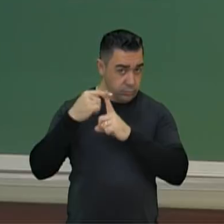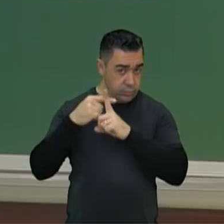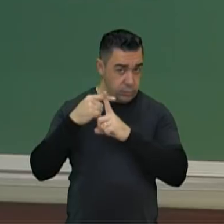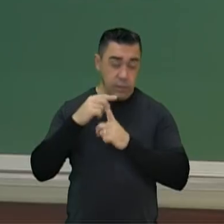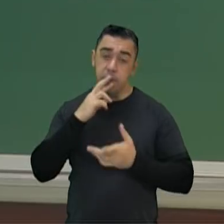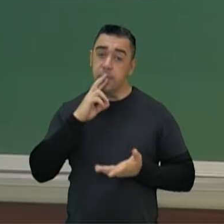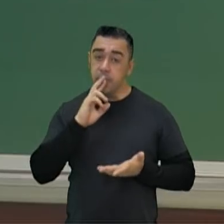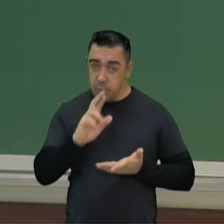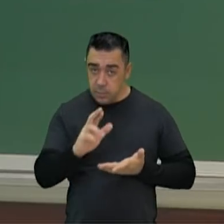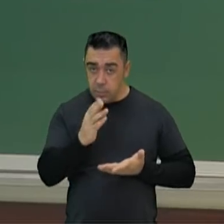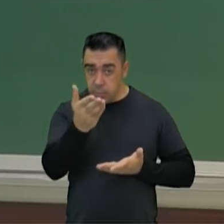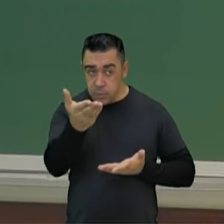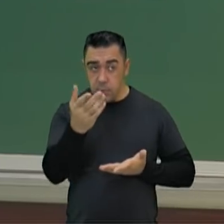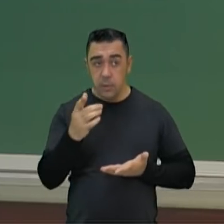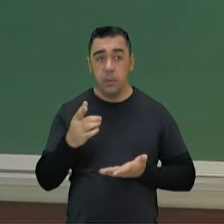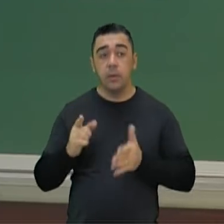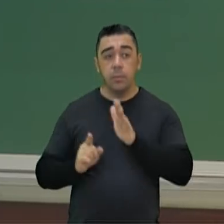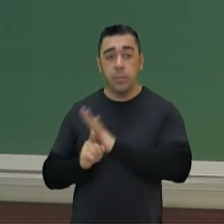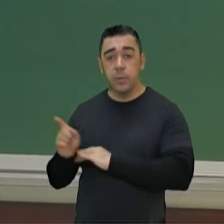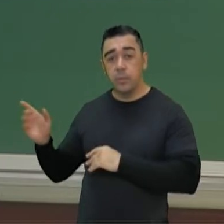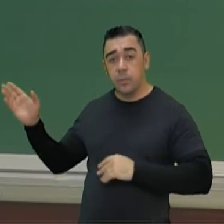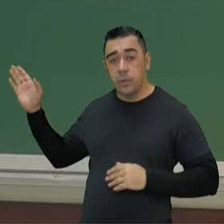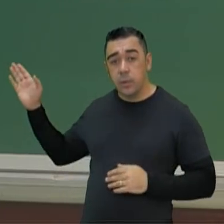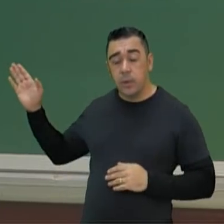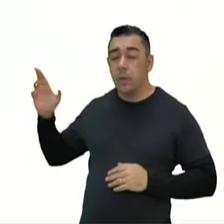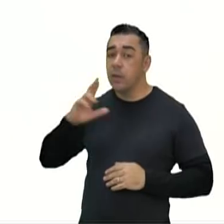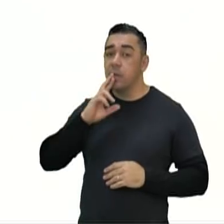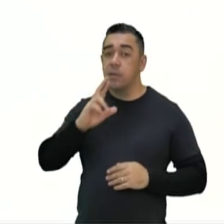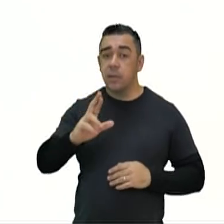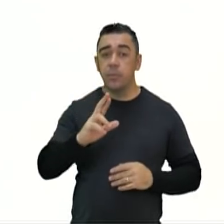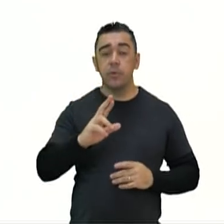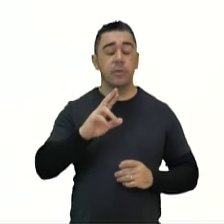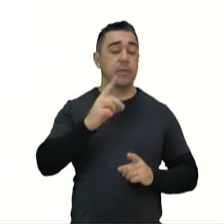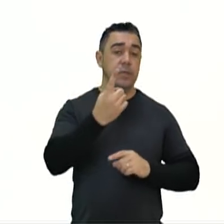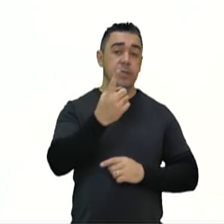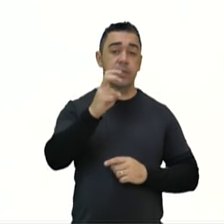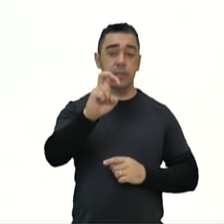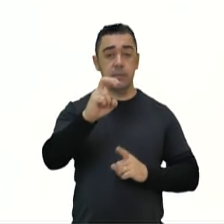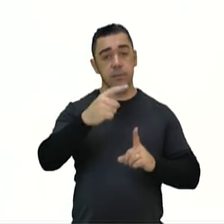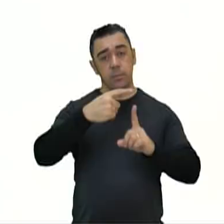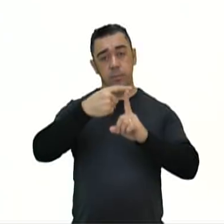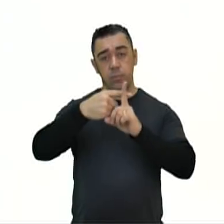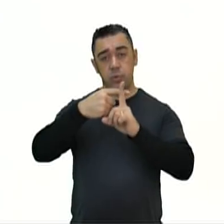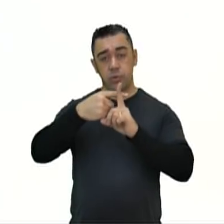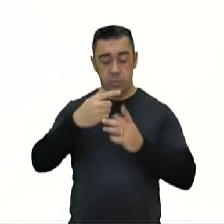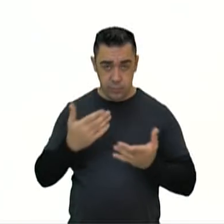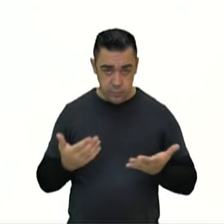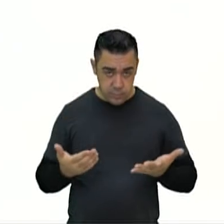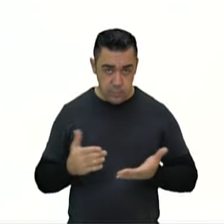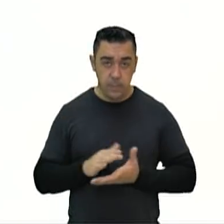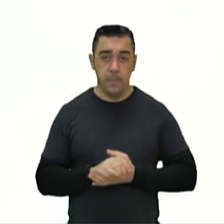Então, respondendo a sua pergunta, ele vai ficar 15 positivo.